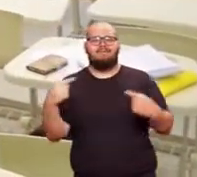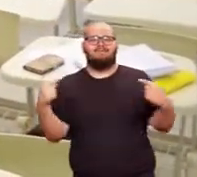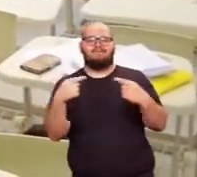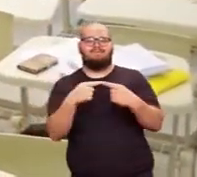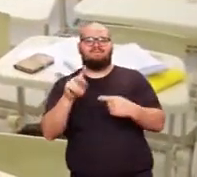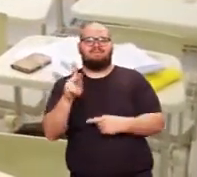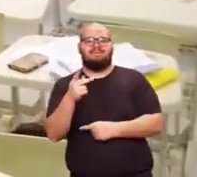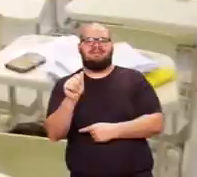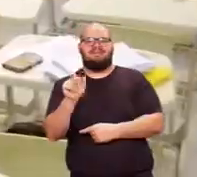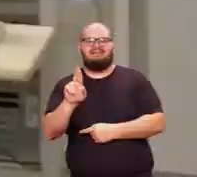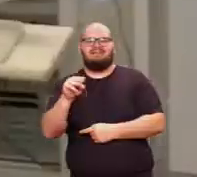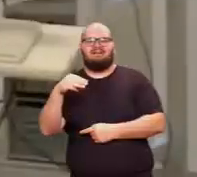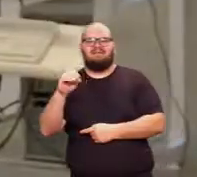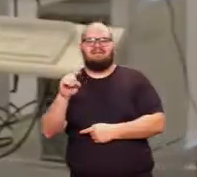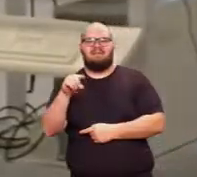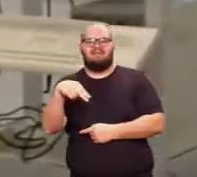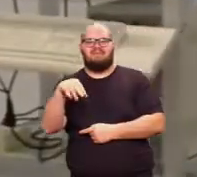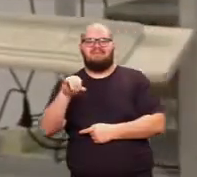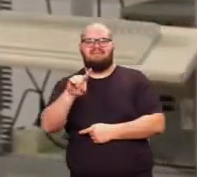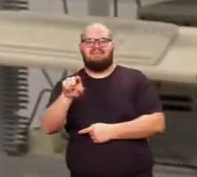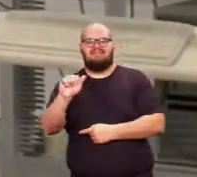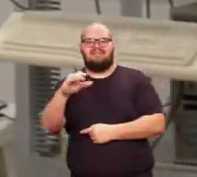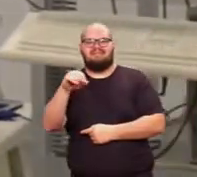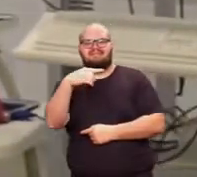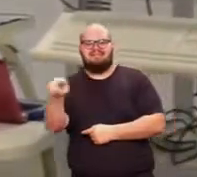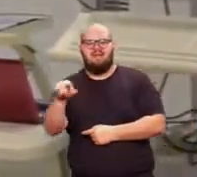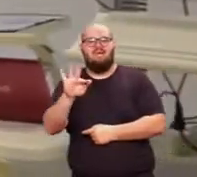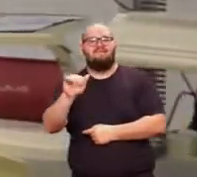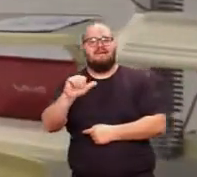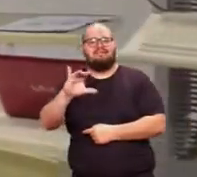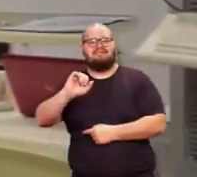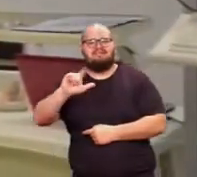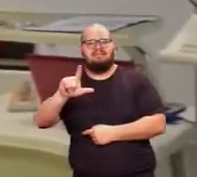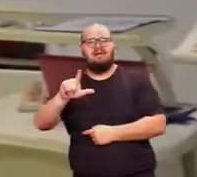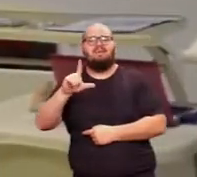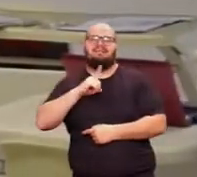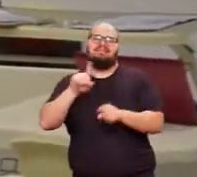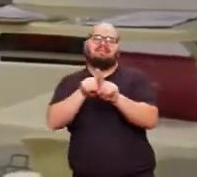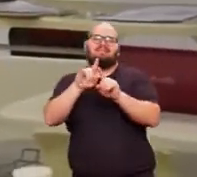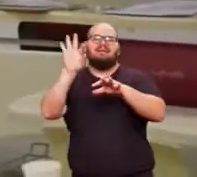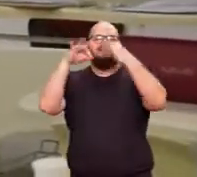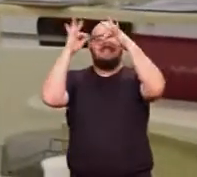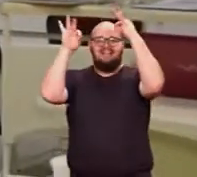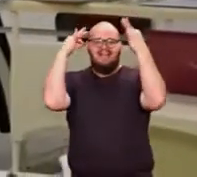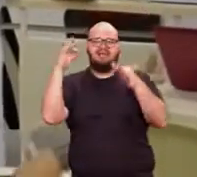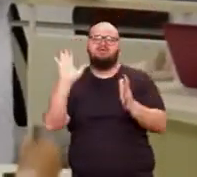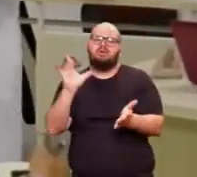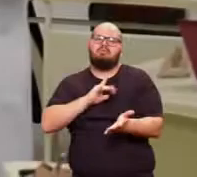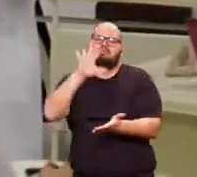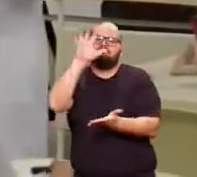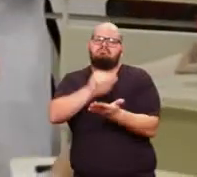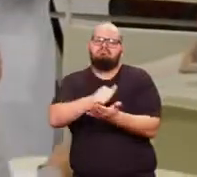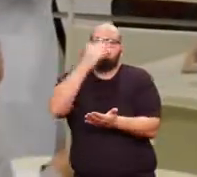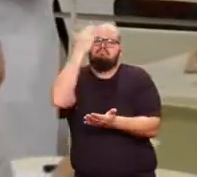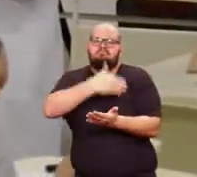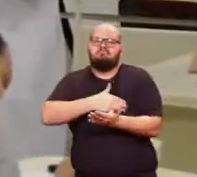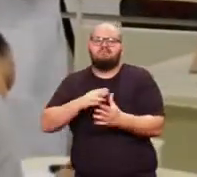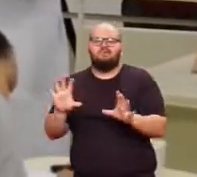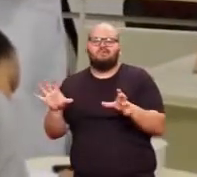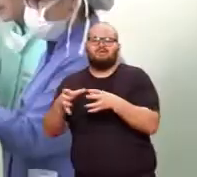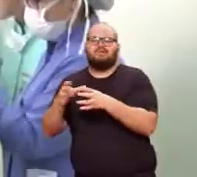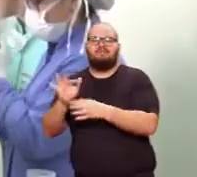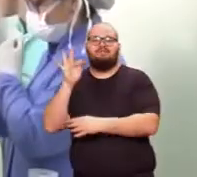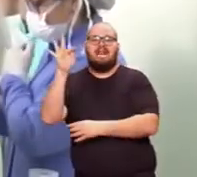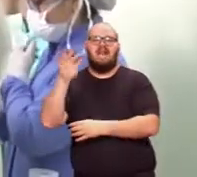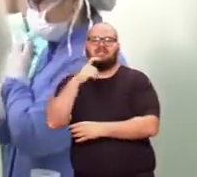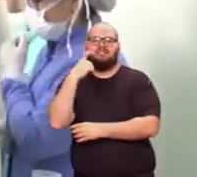facial. A disciplina de harmonização e estética facial, inclusive, já é regulamentada pelo Conselho Federal de